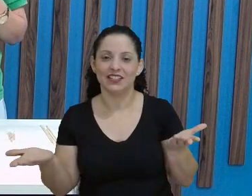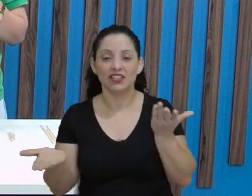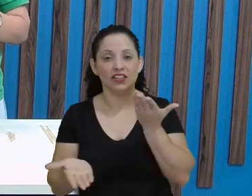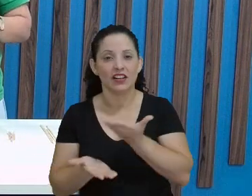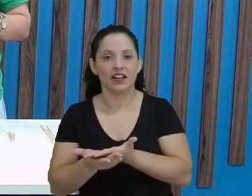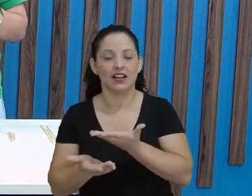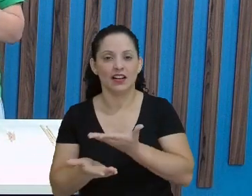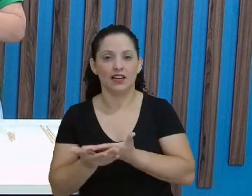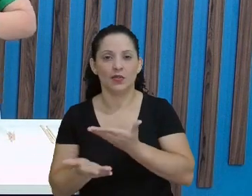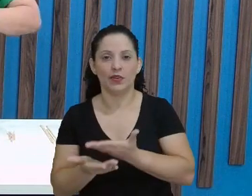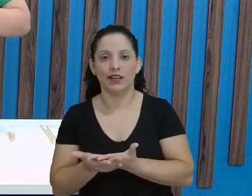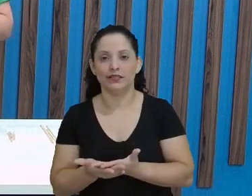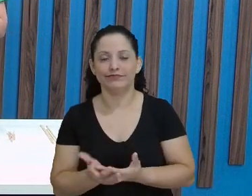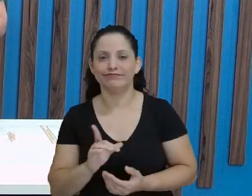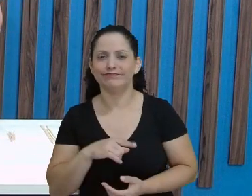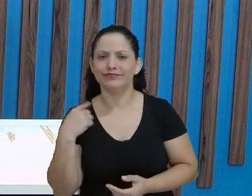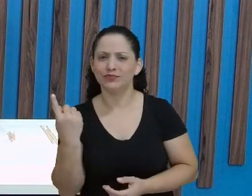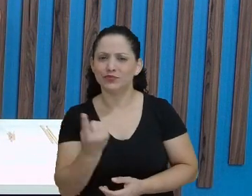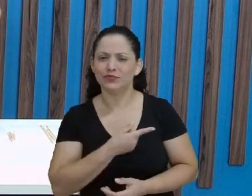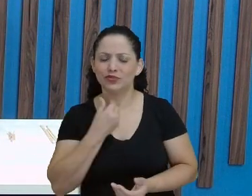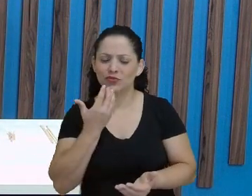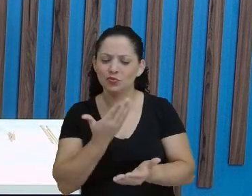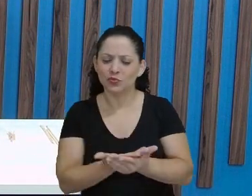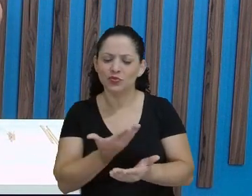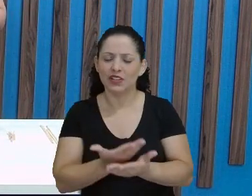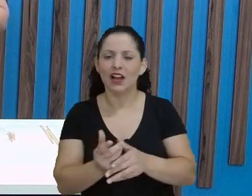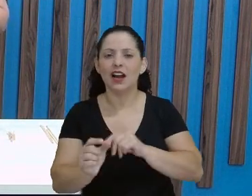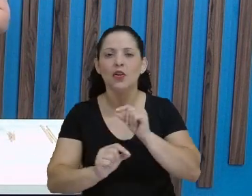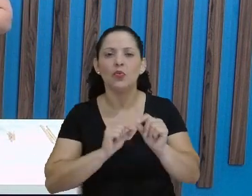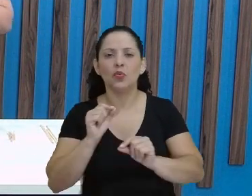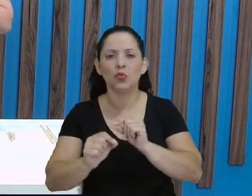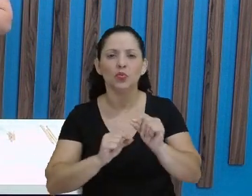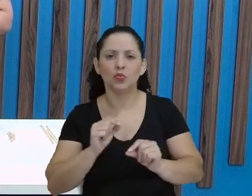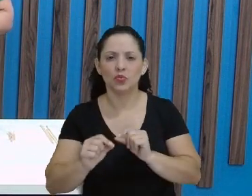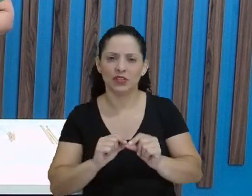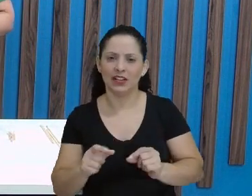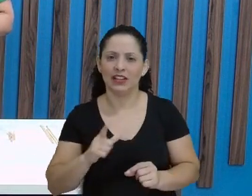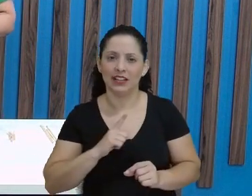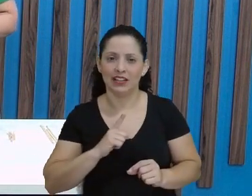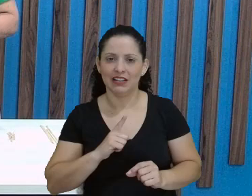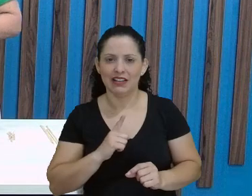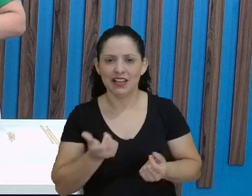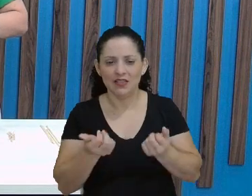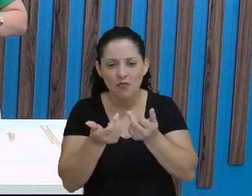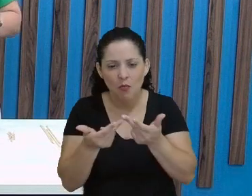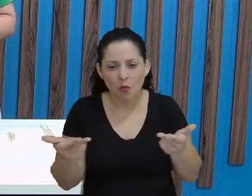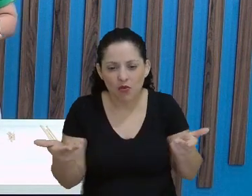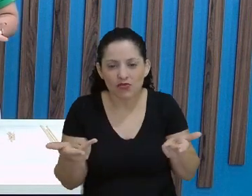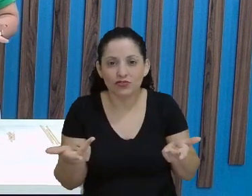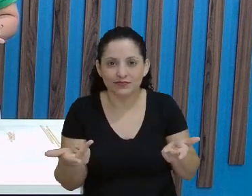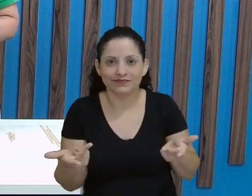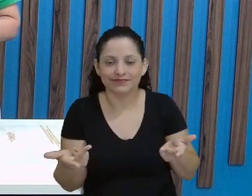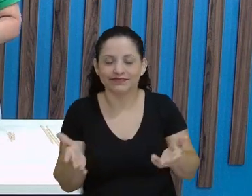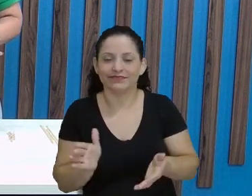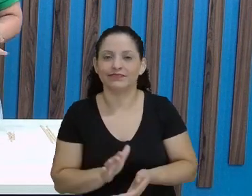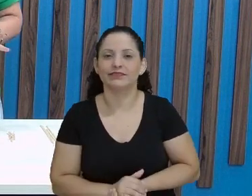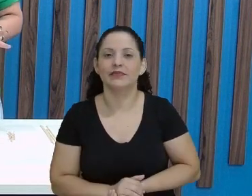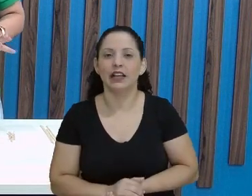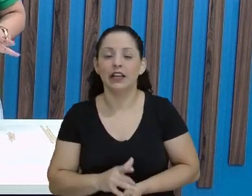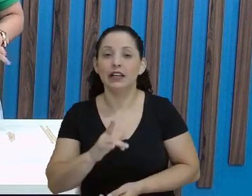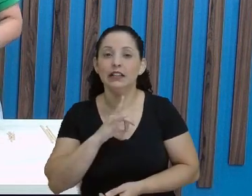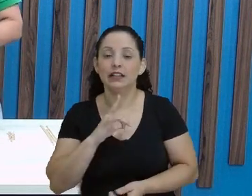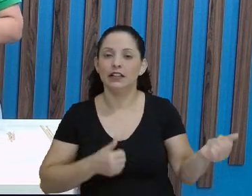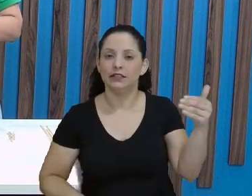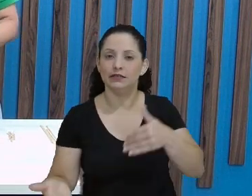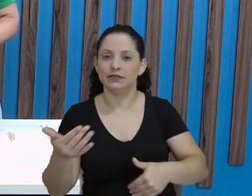que a gente vai estar relembrando aqui sobre figuras espaciais. E já temos a presença lá no chat